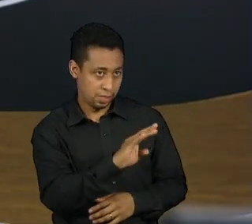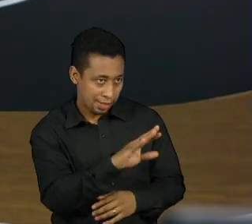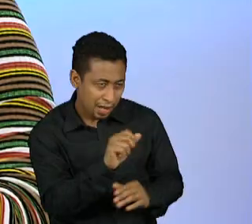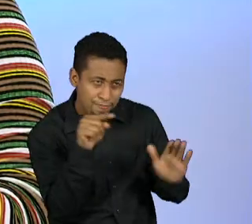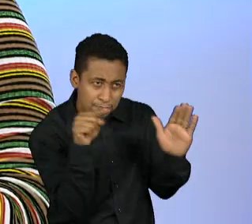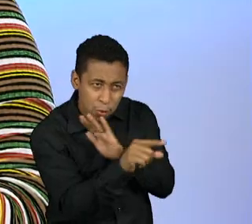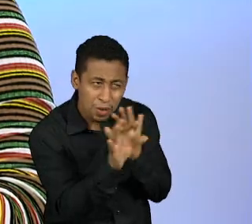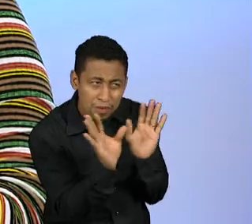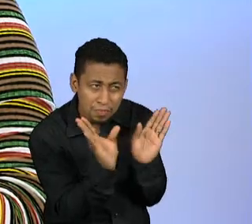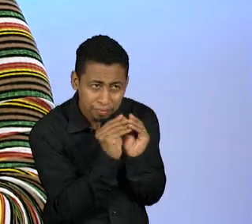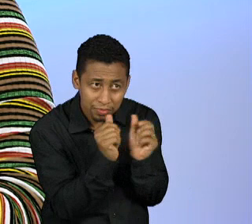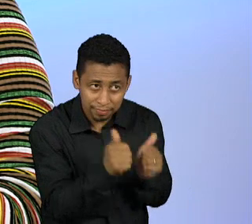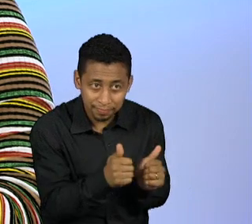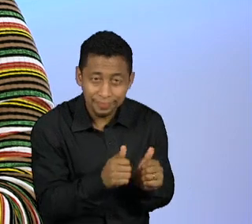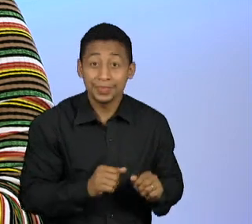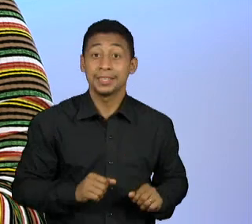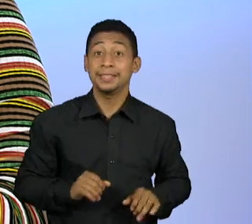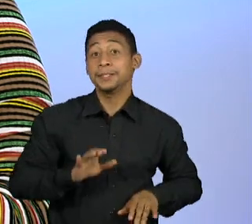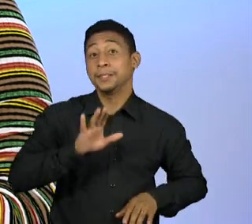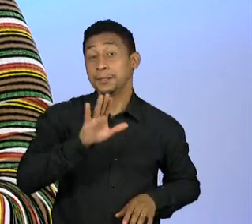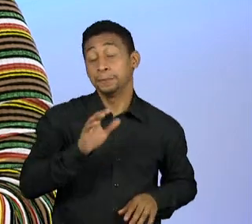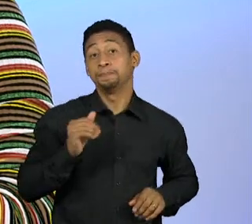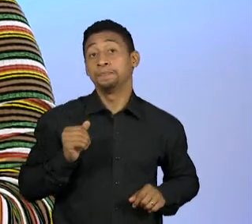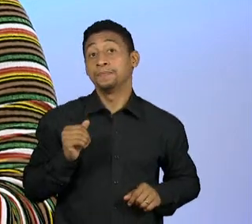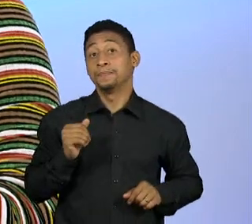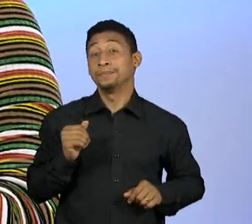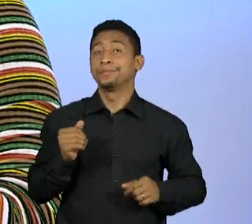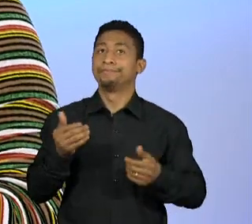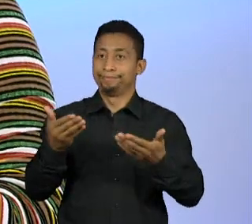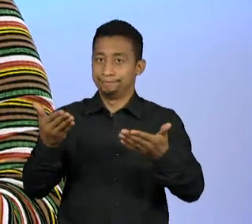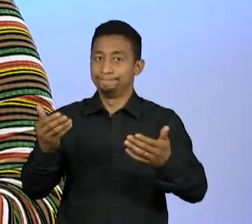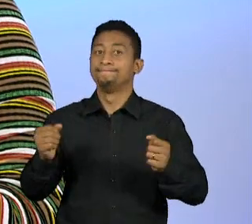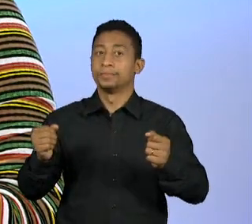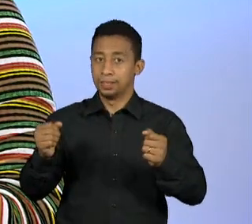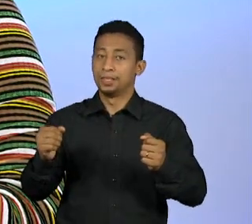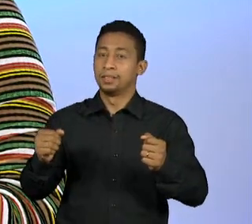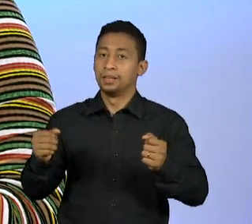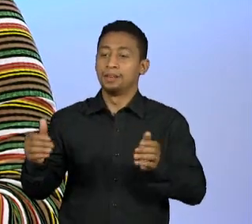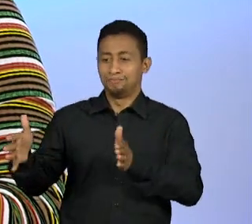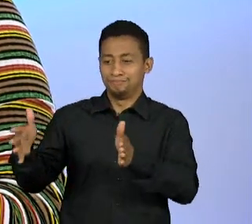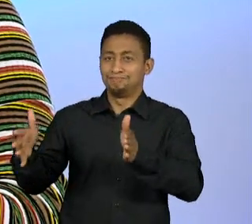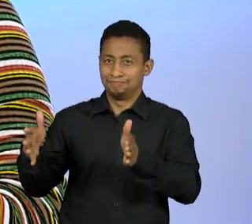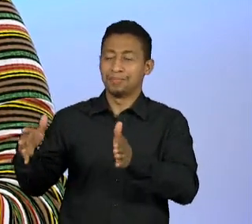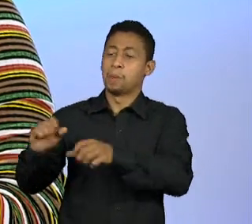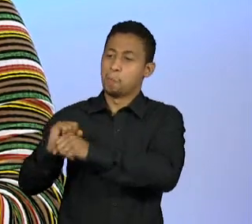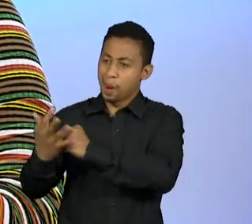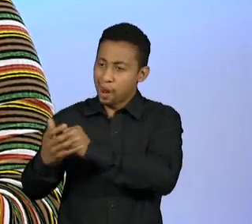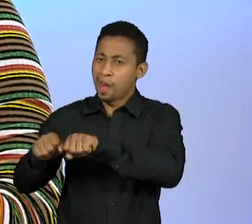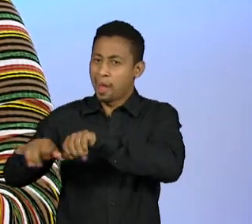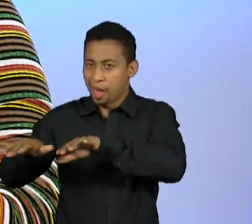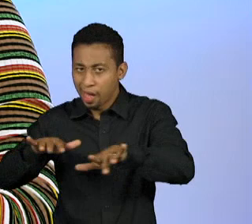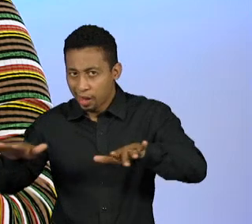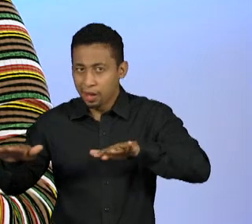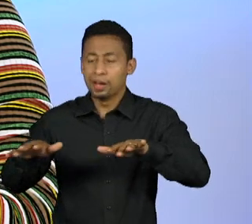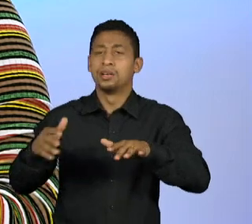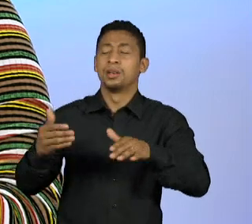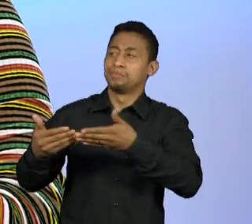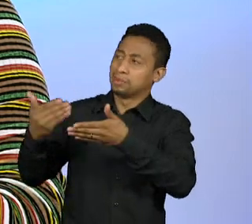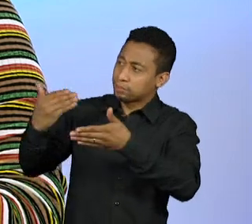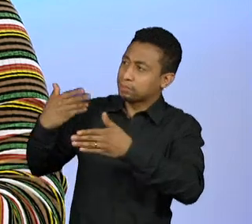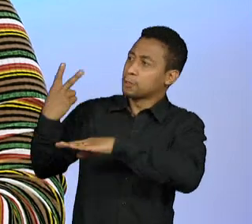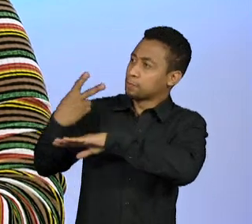curta. Sim, então, essa questão da gente estar vivendo esse estado de coisas, né, nesse momento, né, com